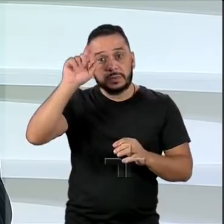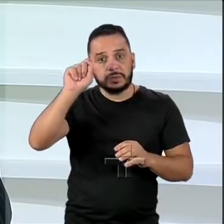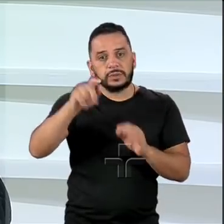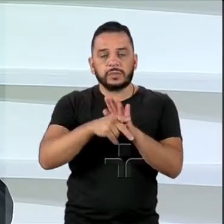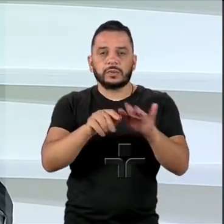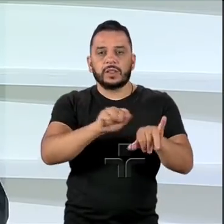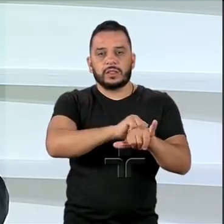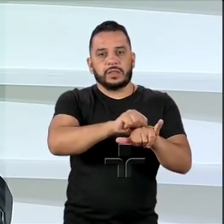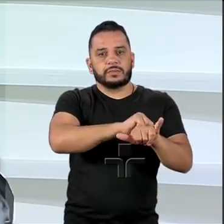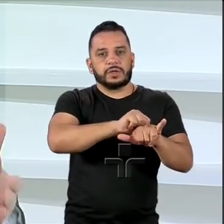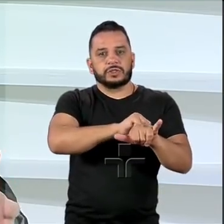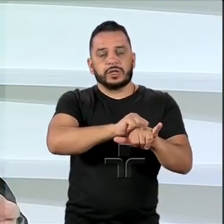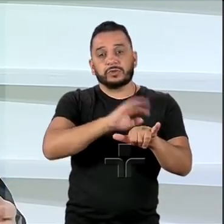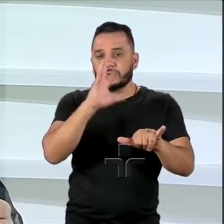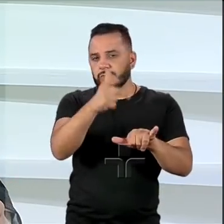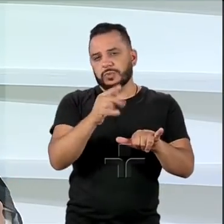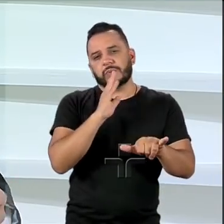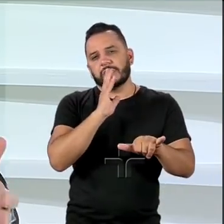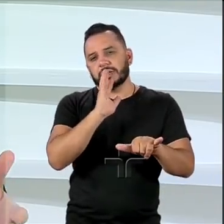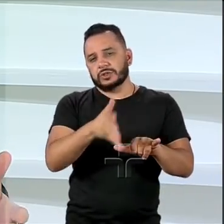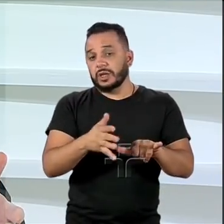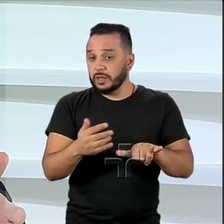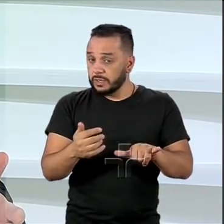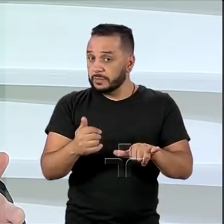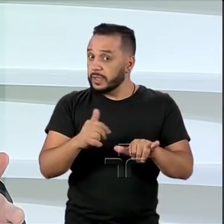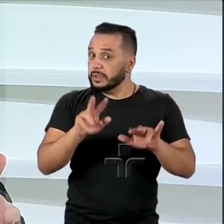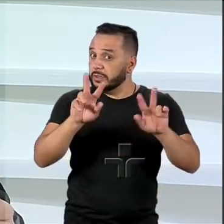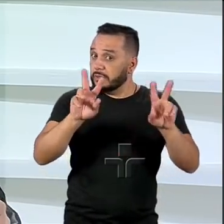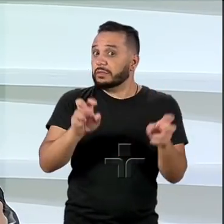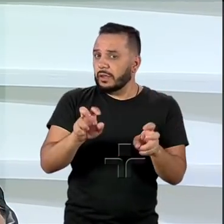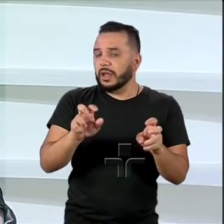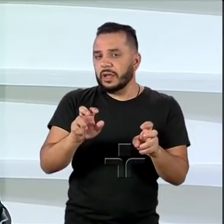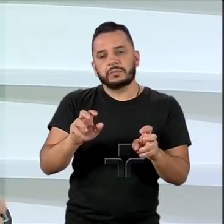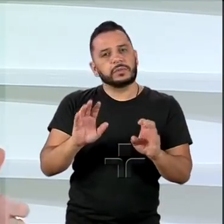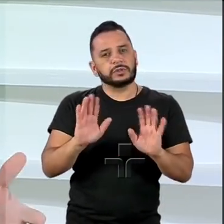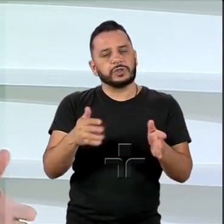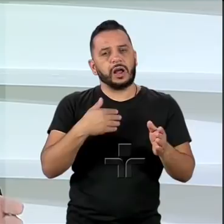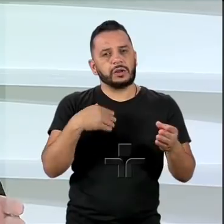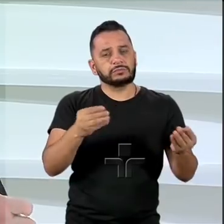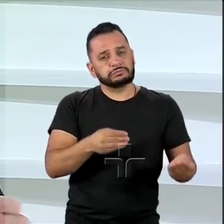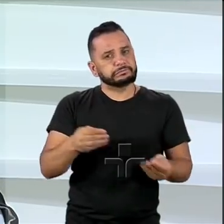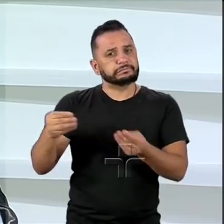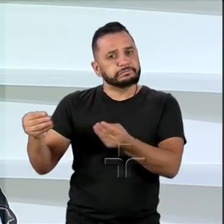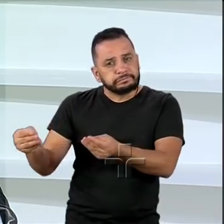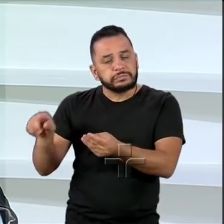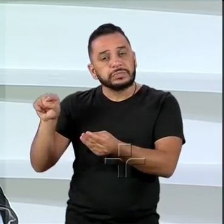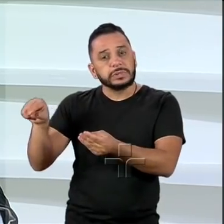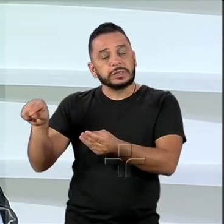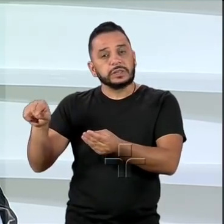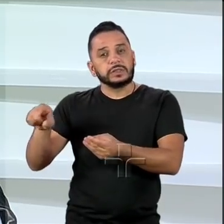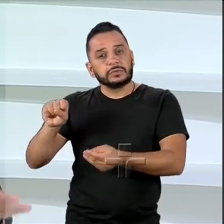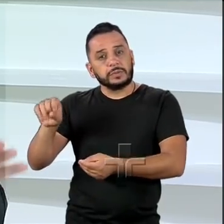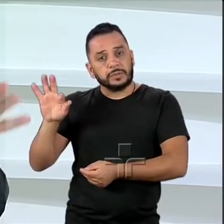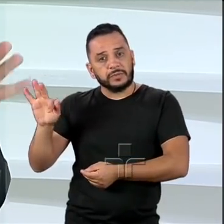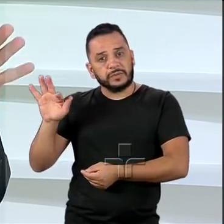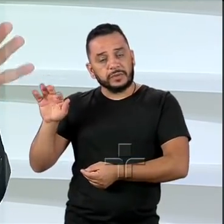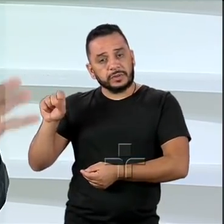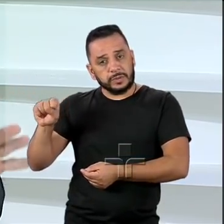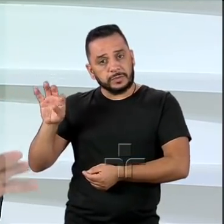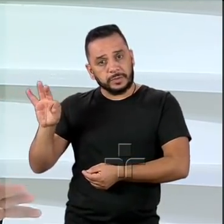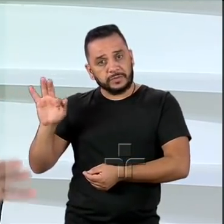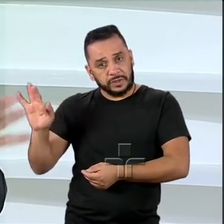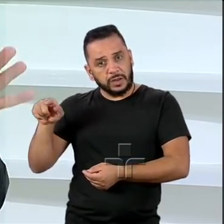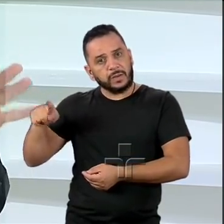É natural que mais cedo ou mais tarde essas questões cheguem ao tribunal e o tribunal saiba